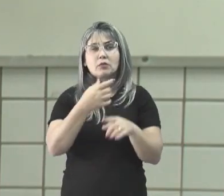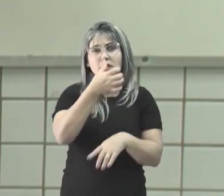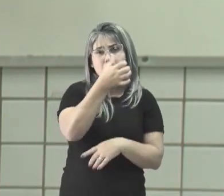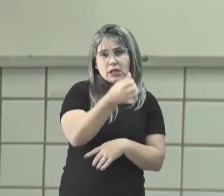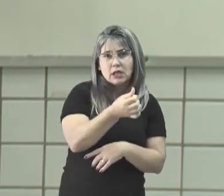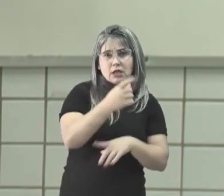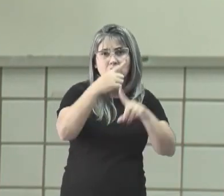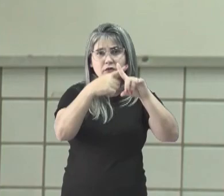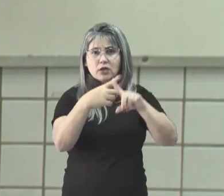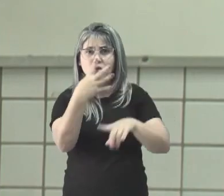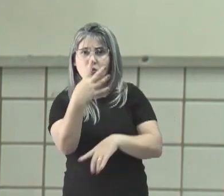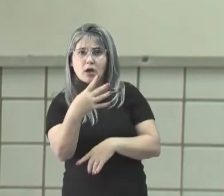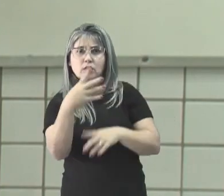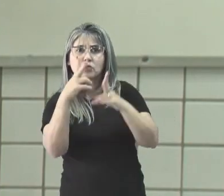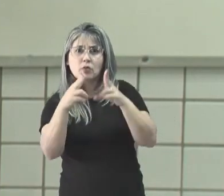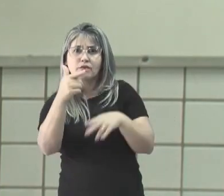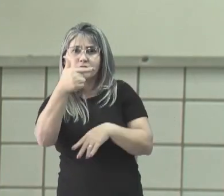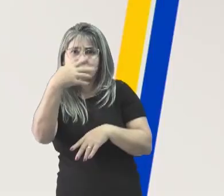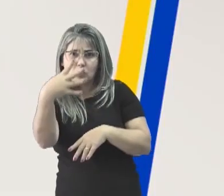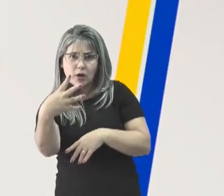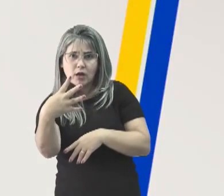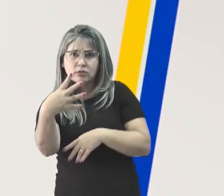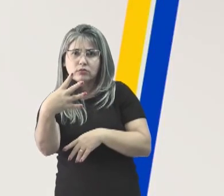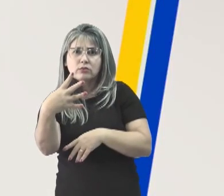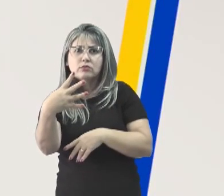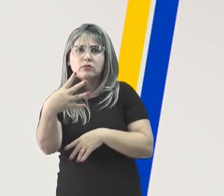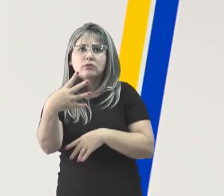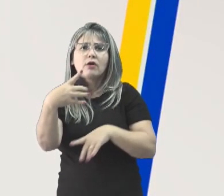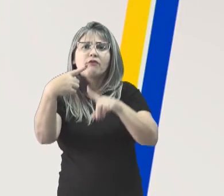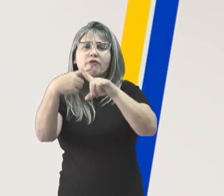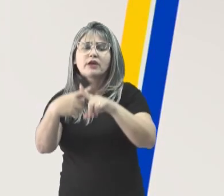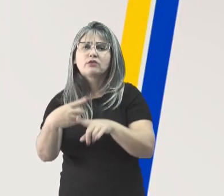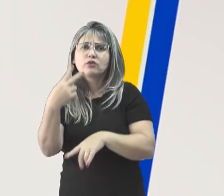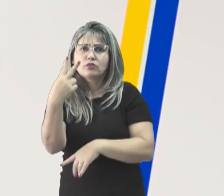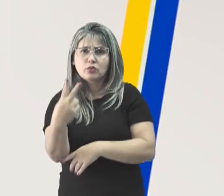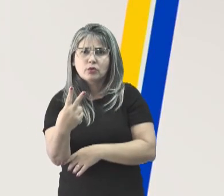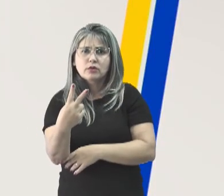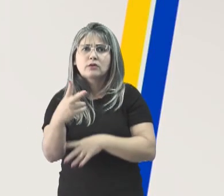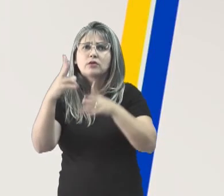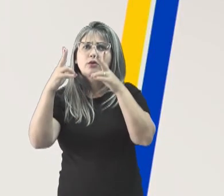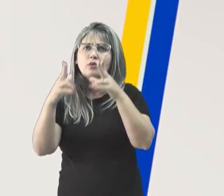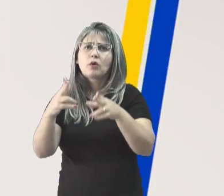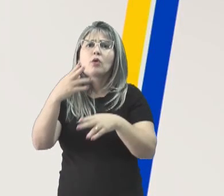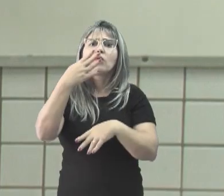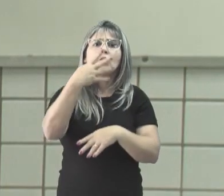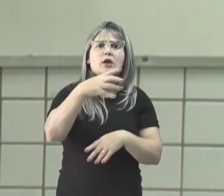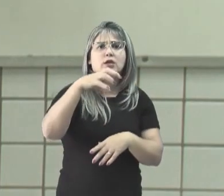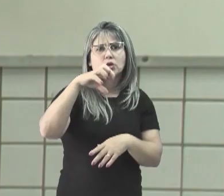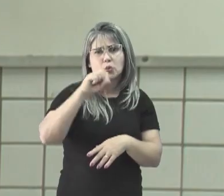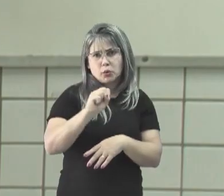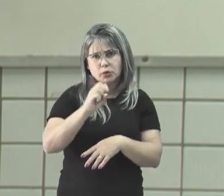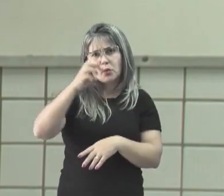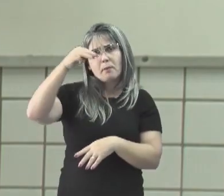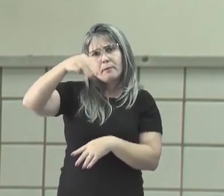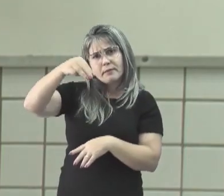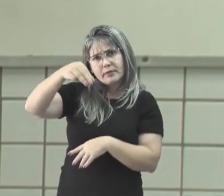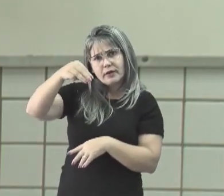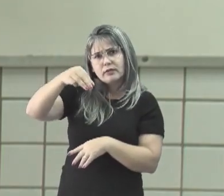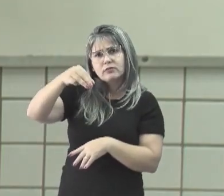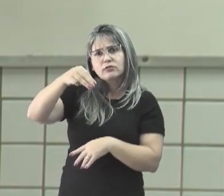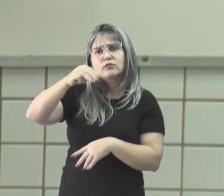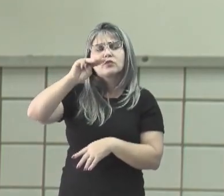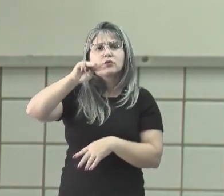6 vezes 4, 24. Com 2 metros de altura, 24 vezes 2, 48 metros cúbicos, ou seja, ele